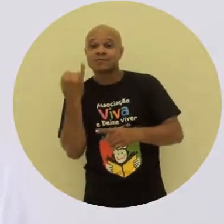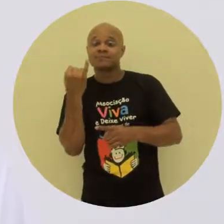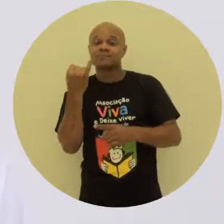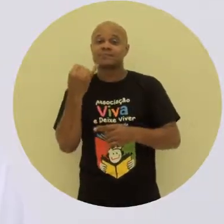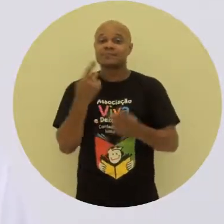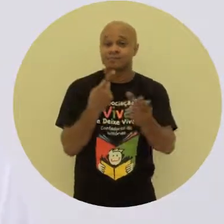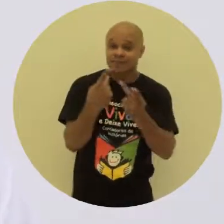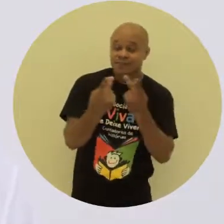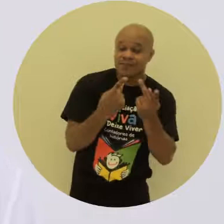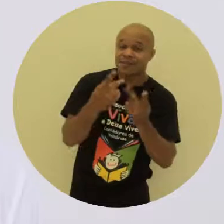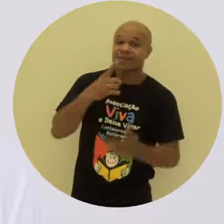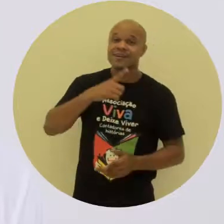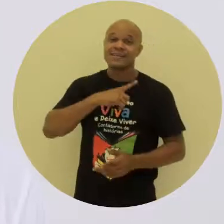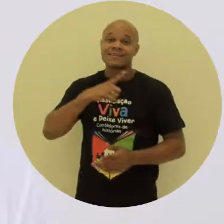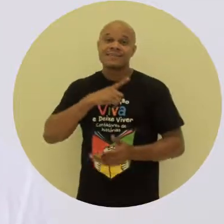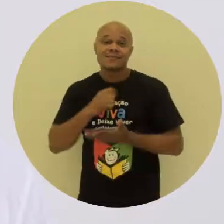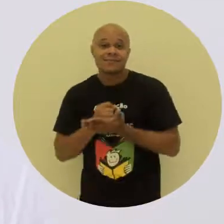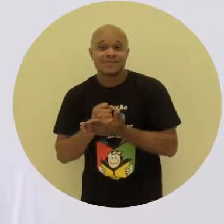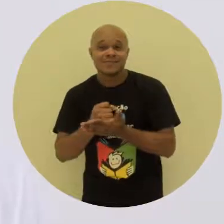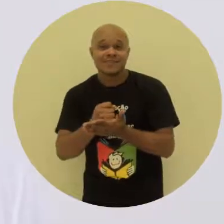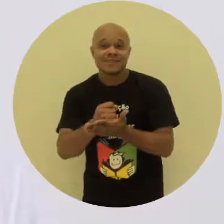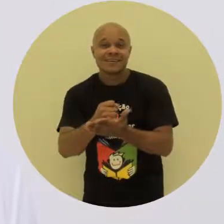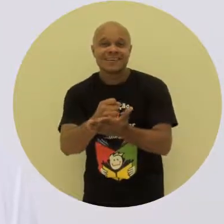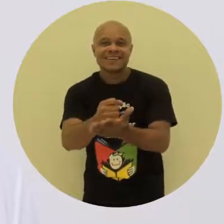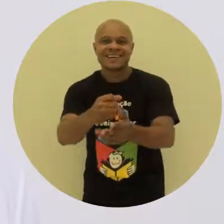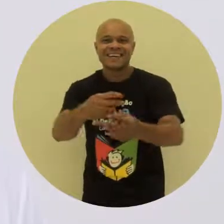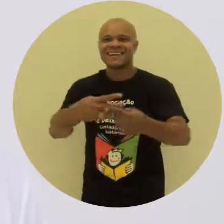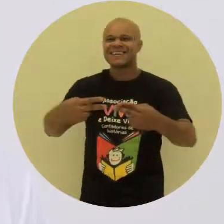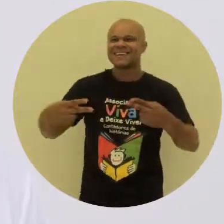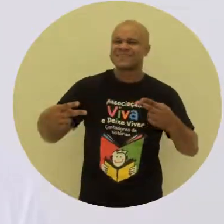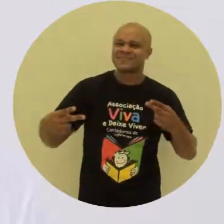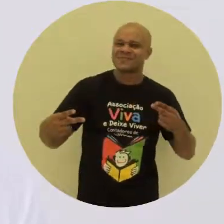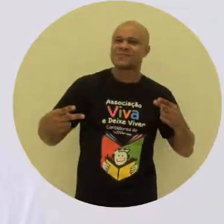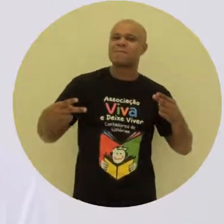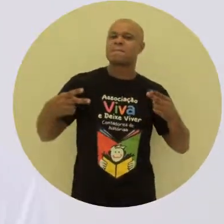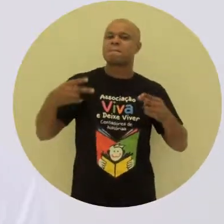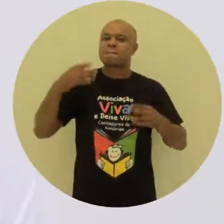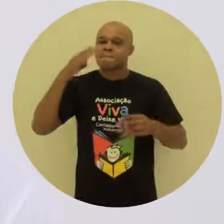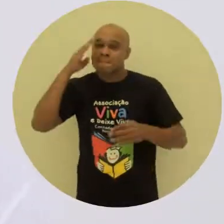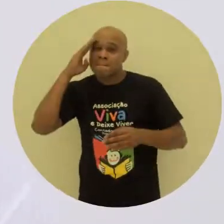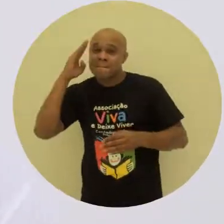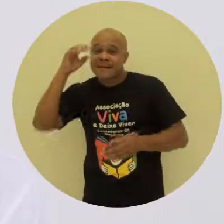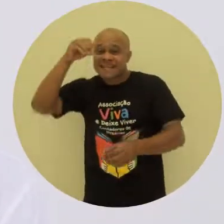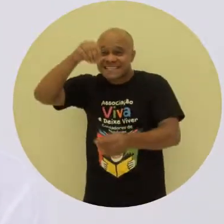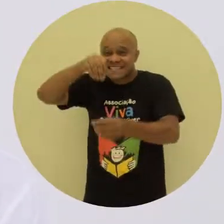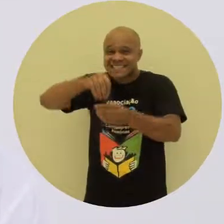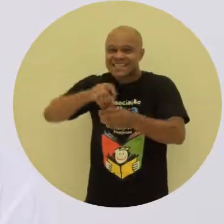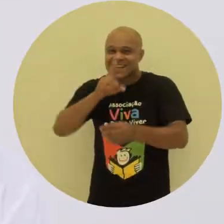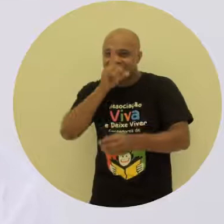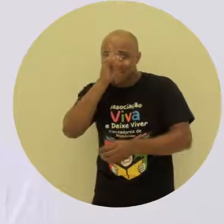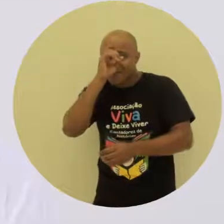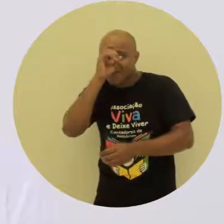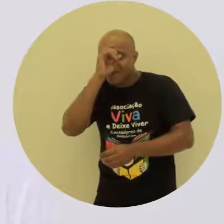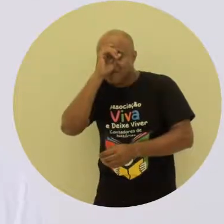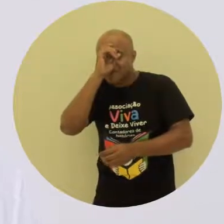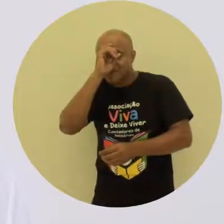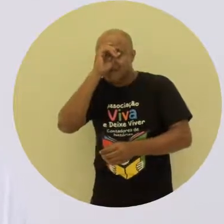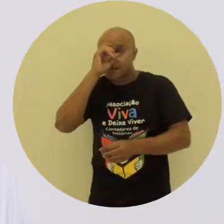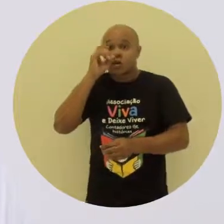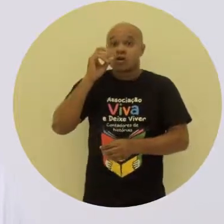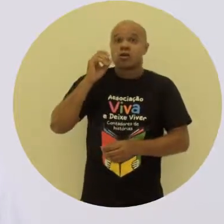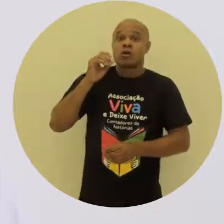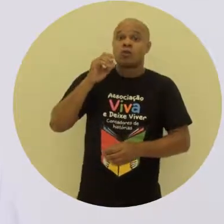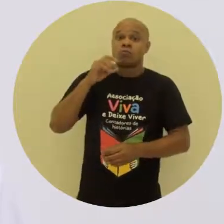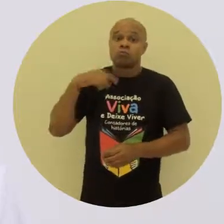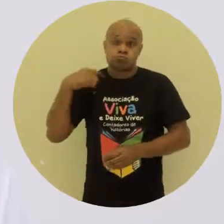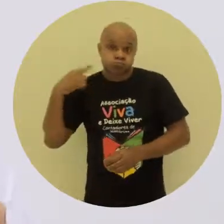importante porque a gente tem levado esse conteúdo primordialmente para os hospitais. Sabemos que existe